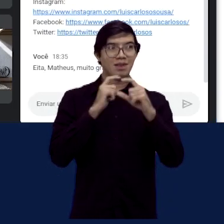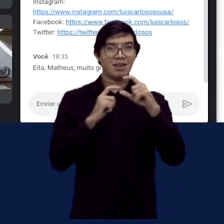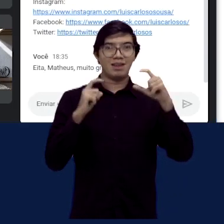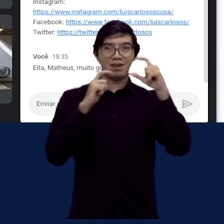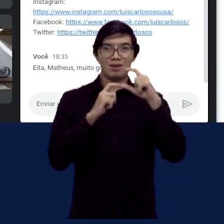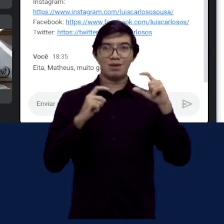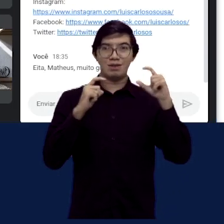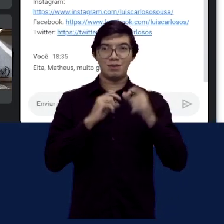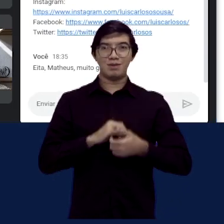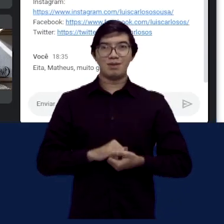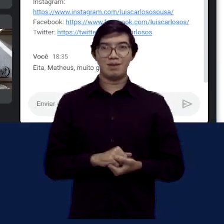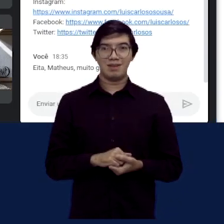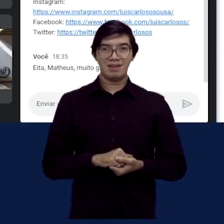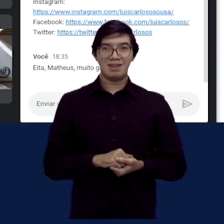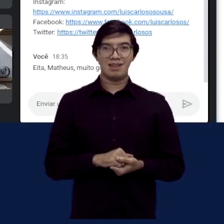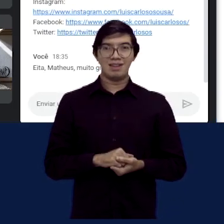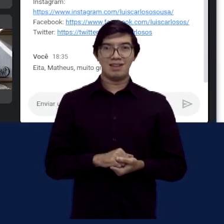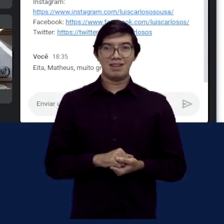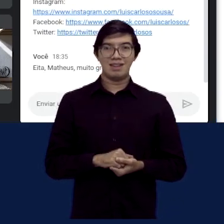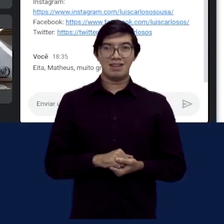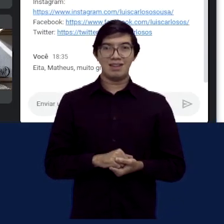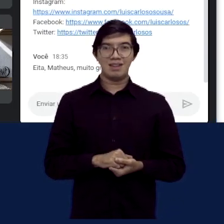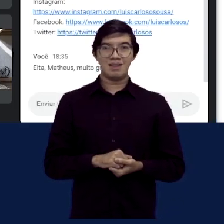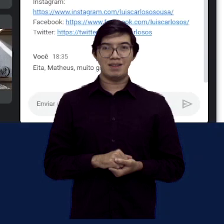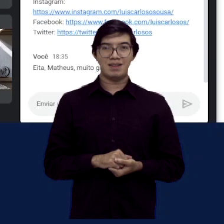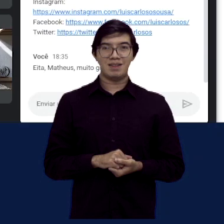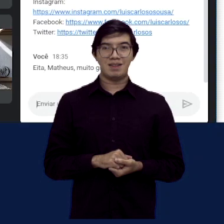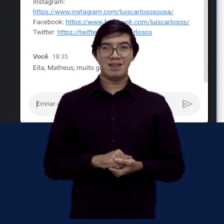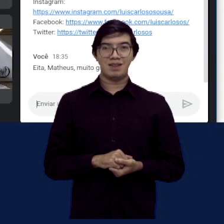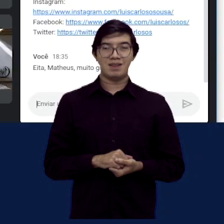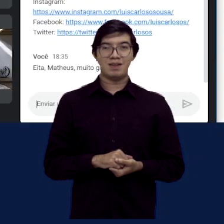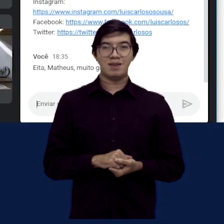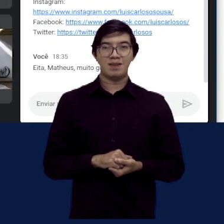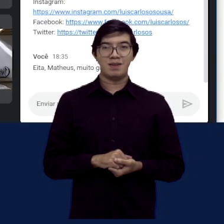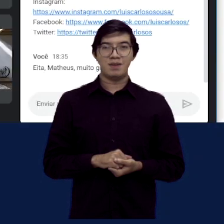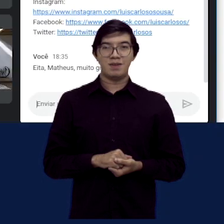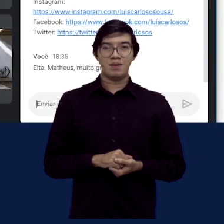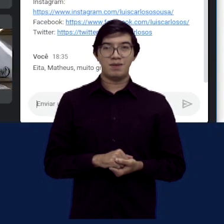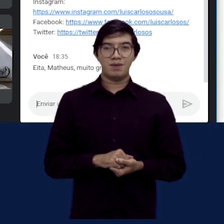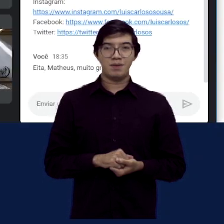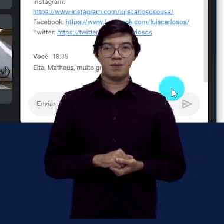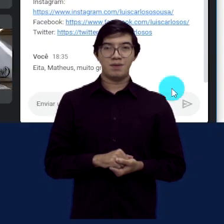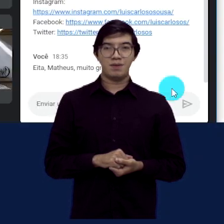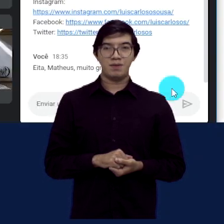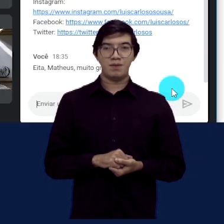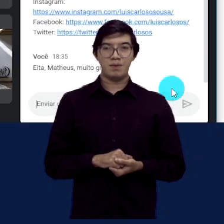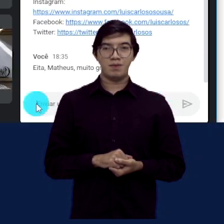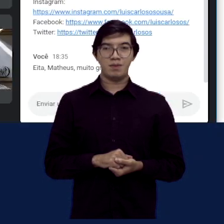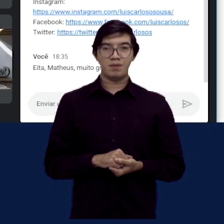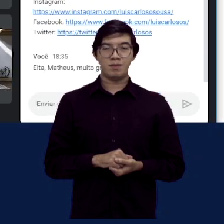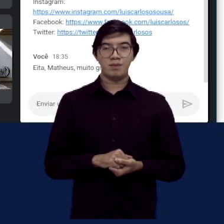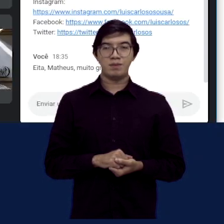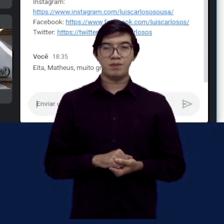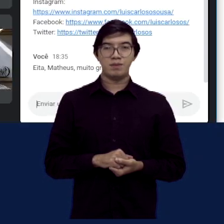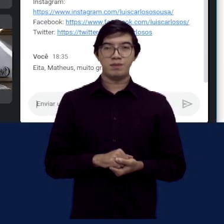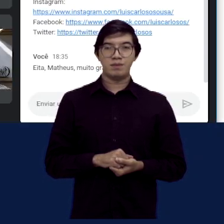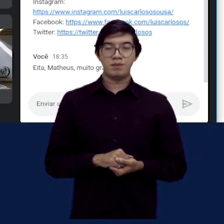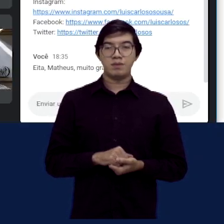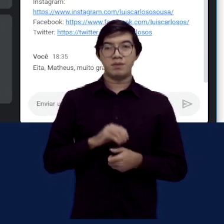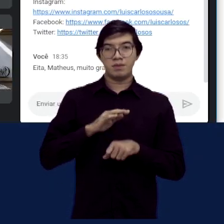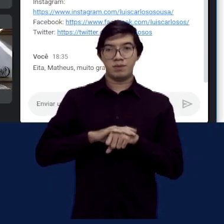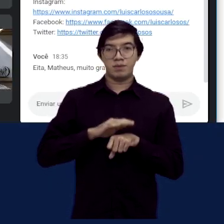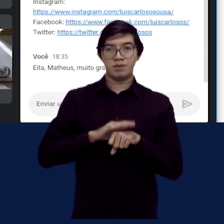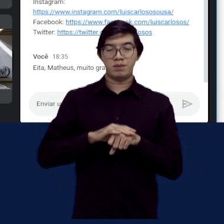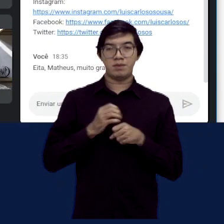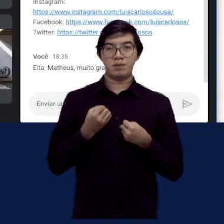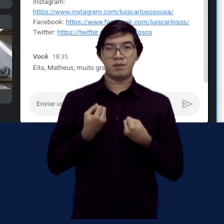que, apesar de você poder trazer isso para as histórias e quadrinhos, eu ainda acho muito esticado. Acaba sendo um exagero da minha parte